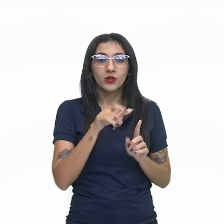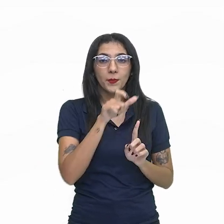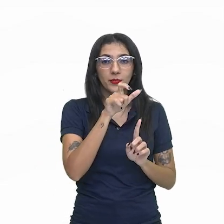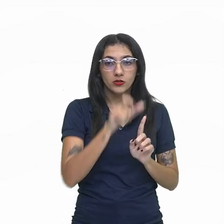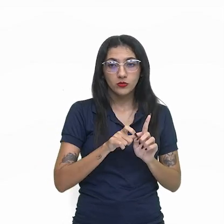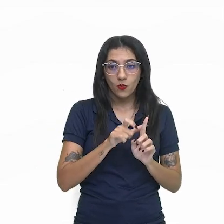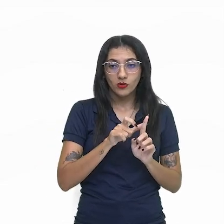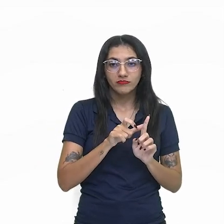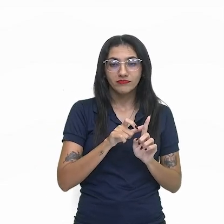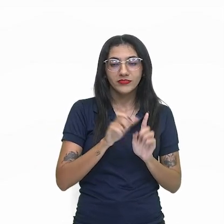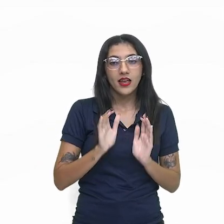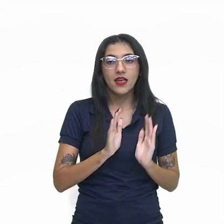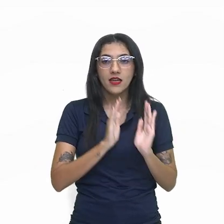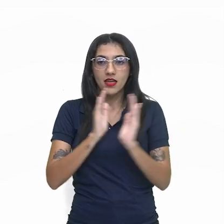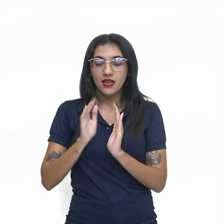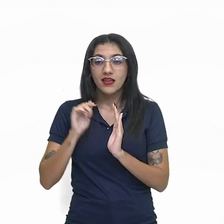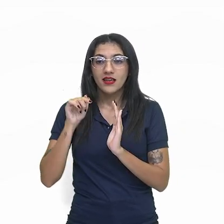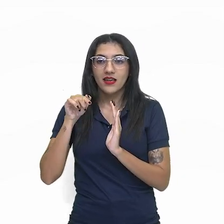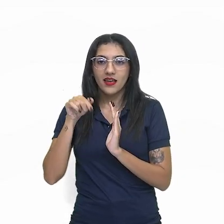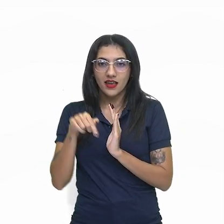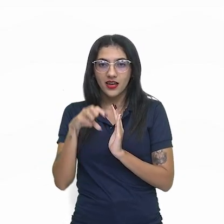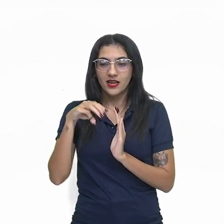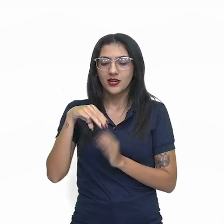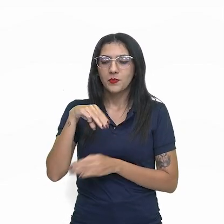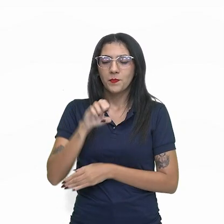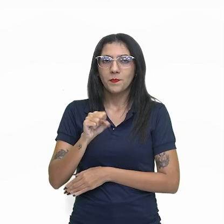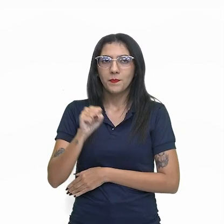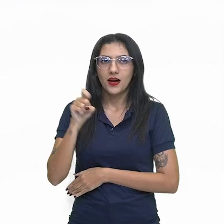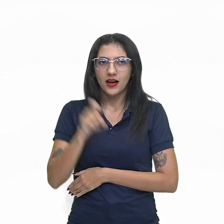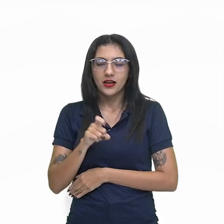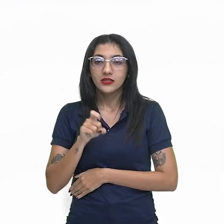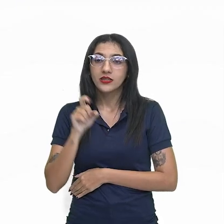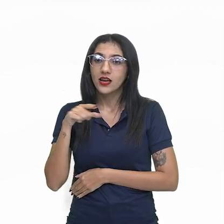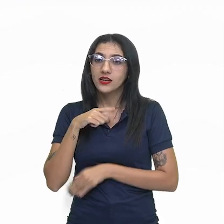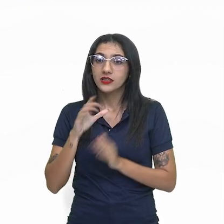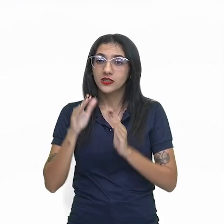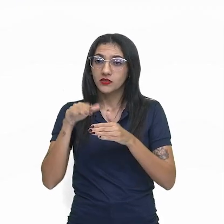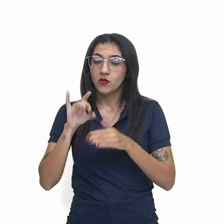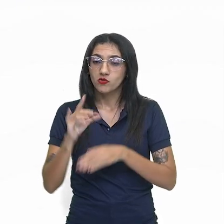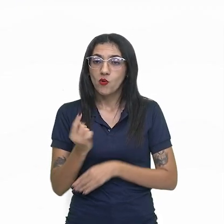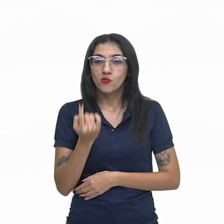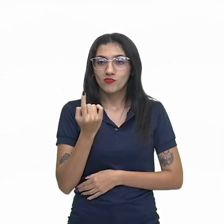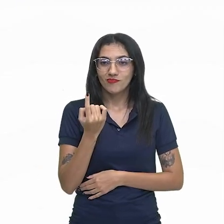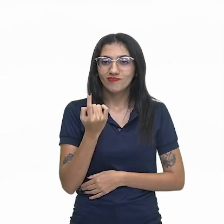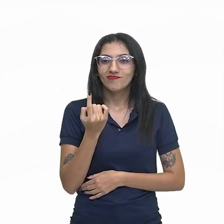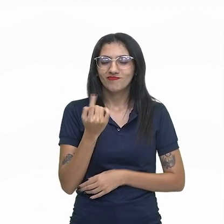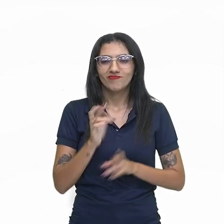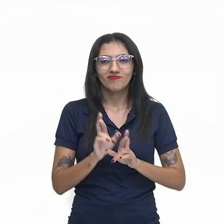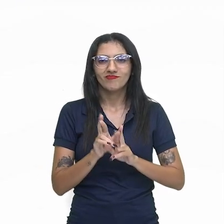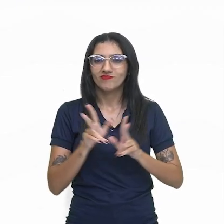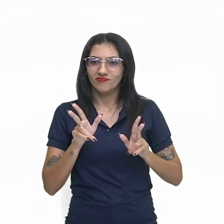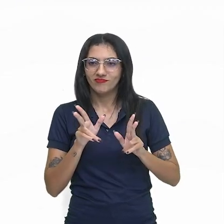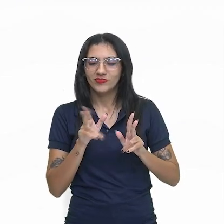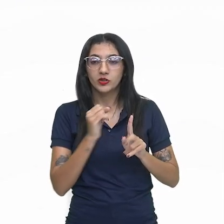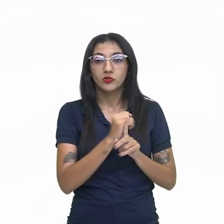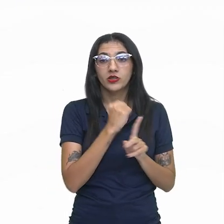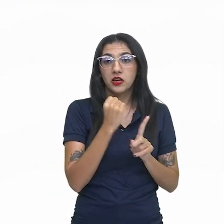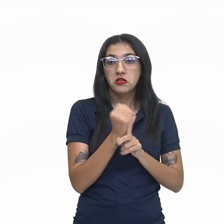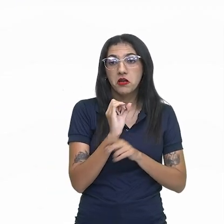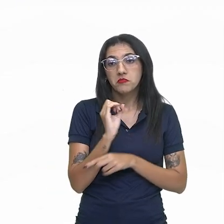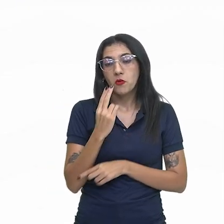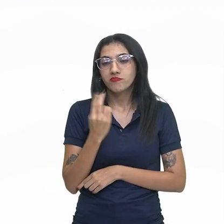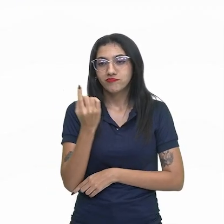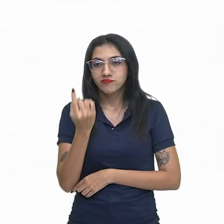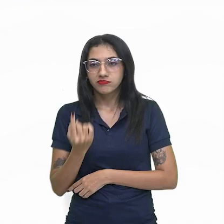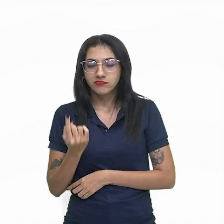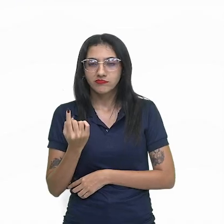na sociedade, né? E o Max Weber vai focar no indivíduo, por isso ele vai tratar com as questões das ações, né?